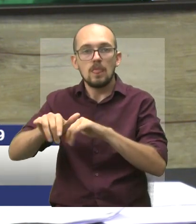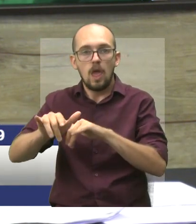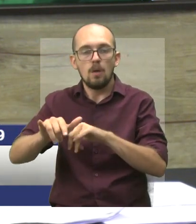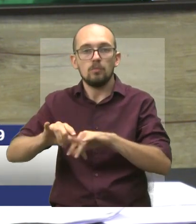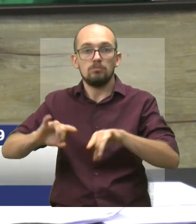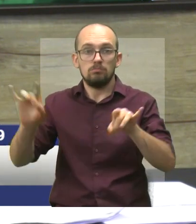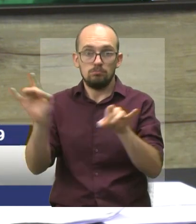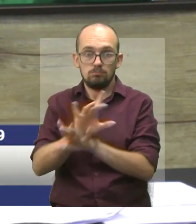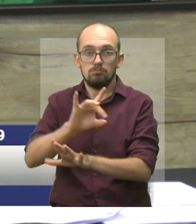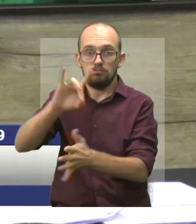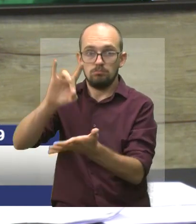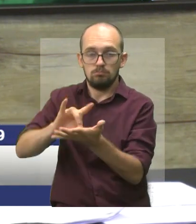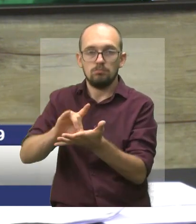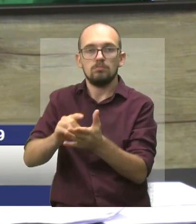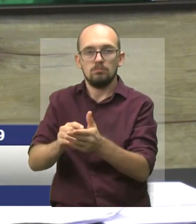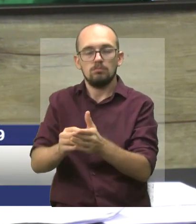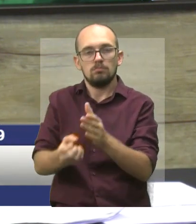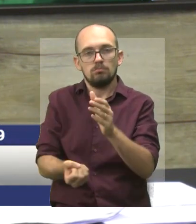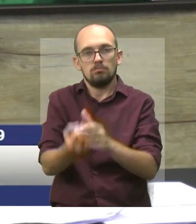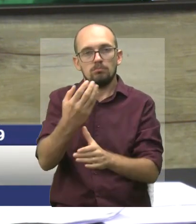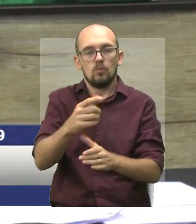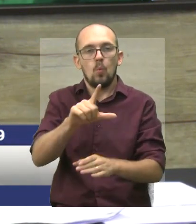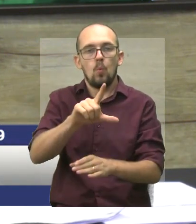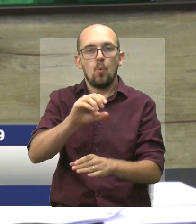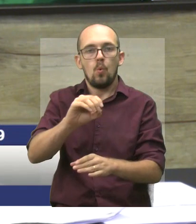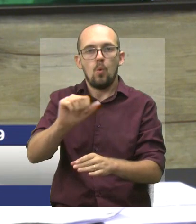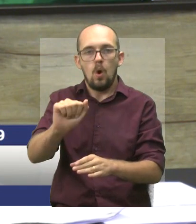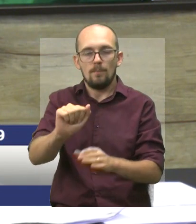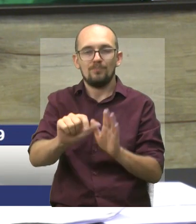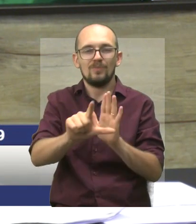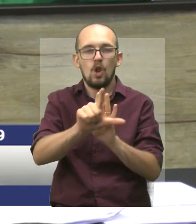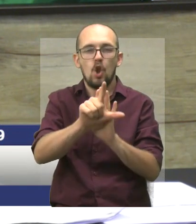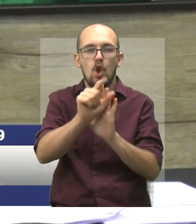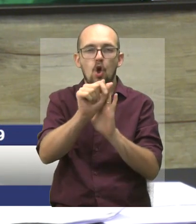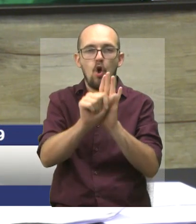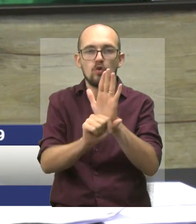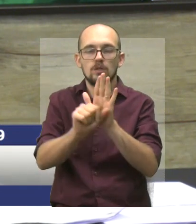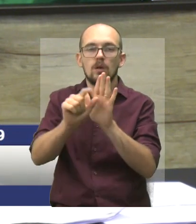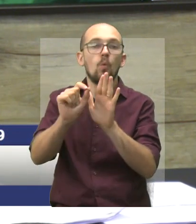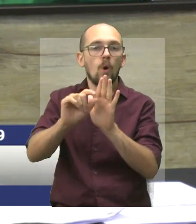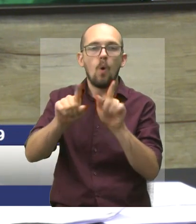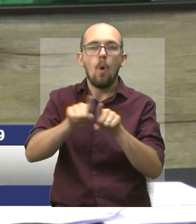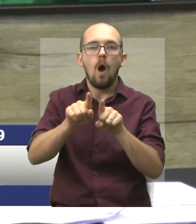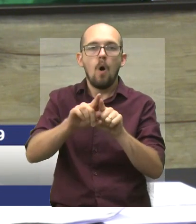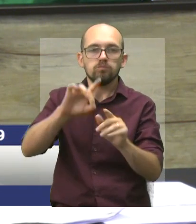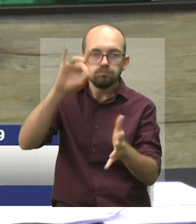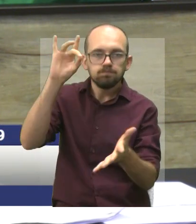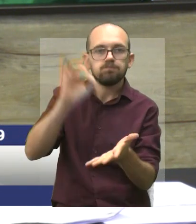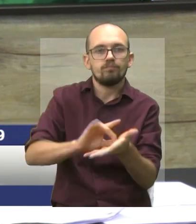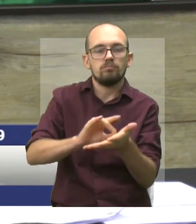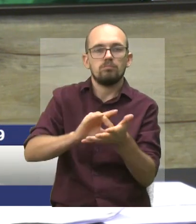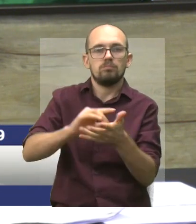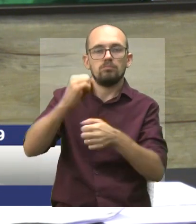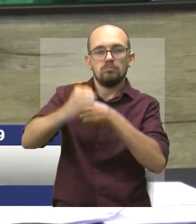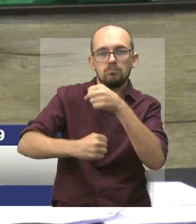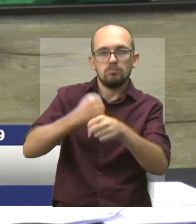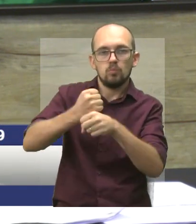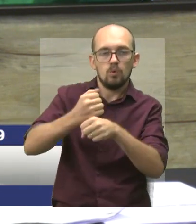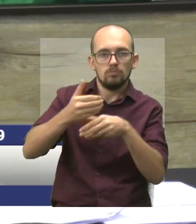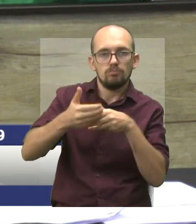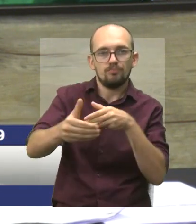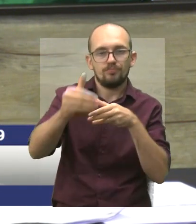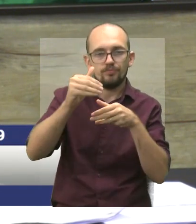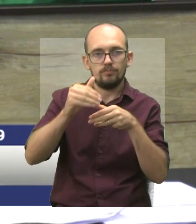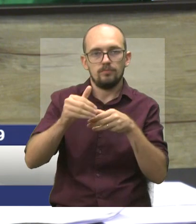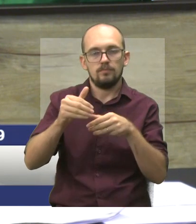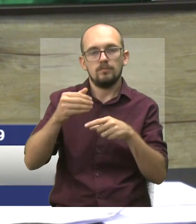Lei Orçamentária Anual, dando a legalidade que esses três